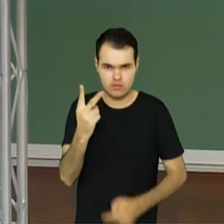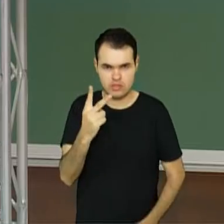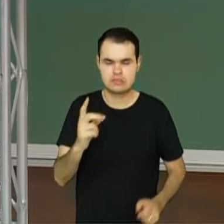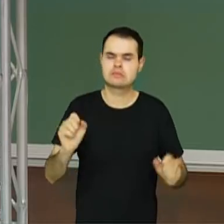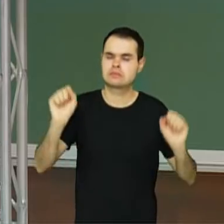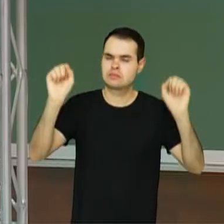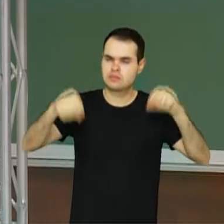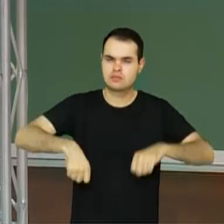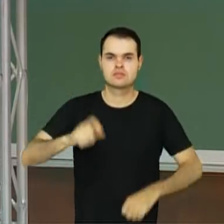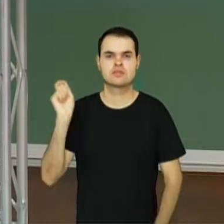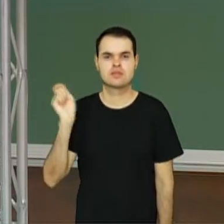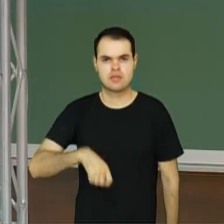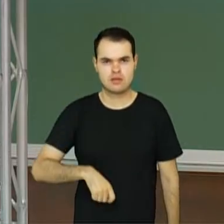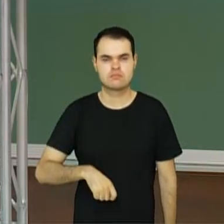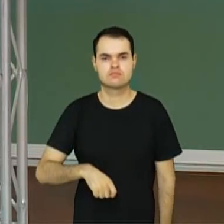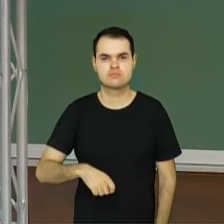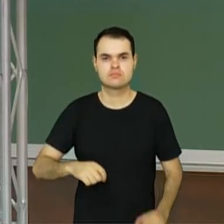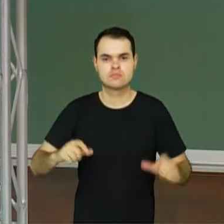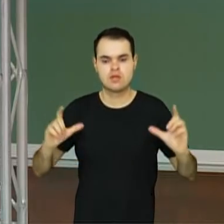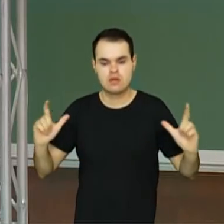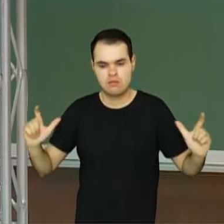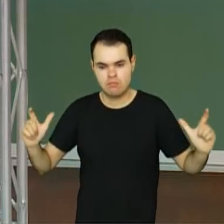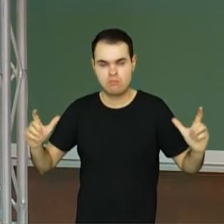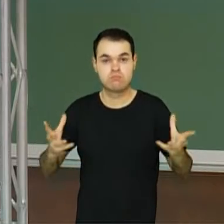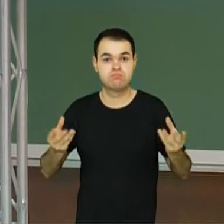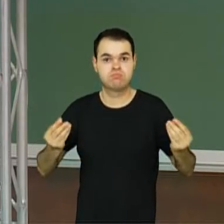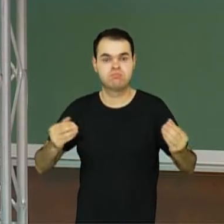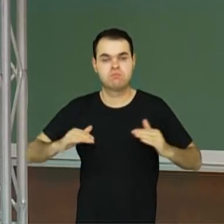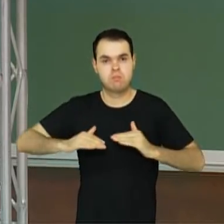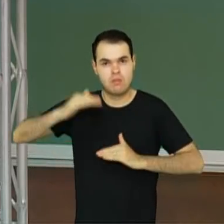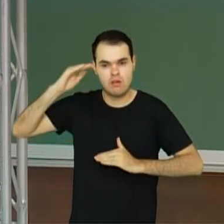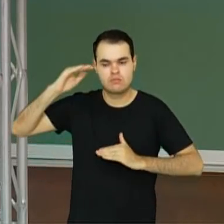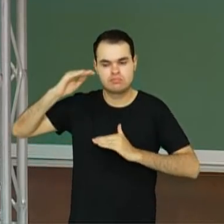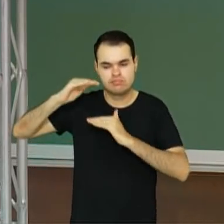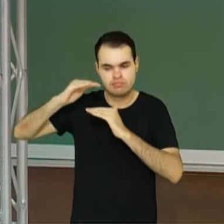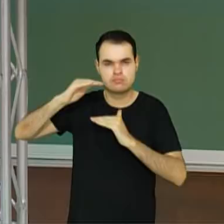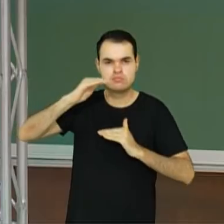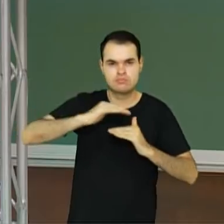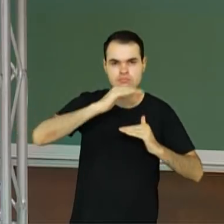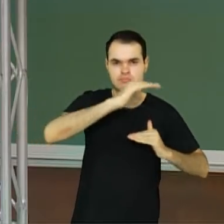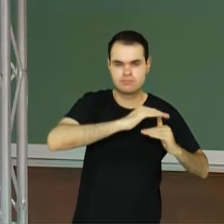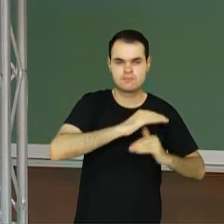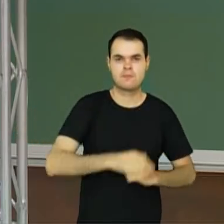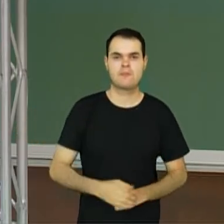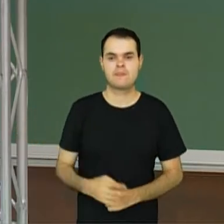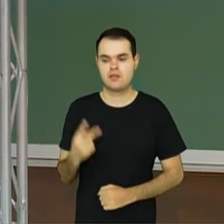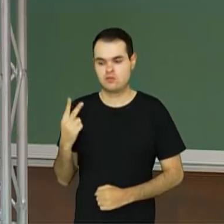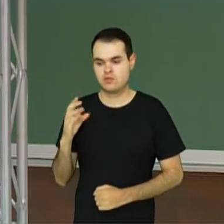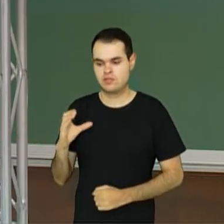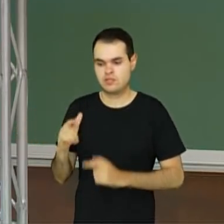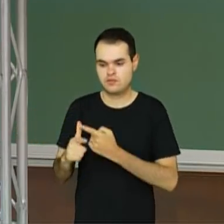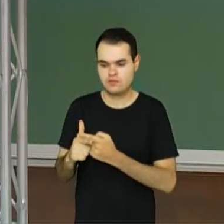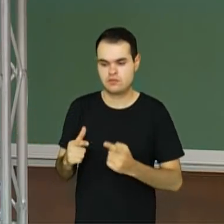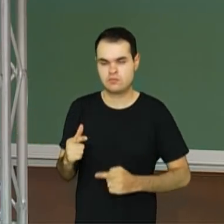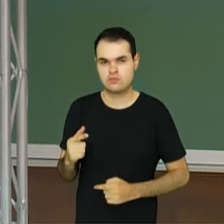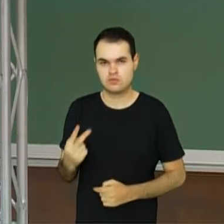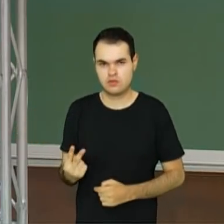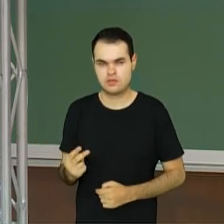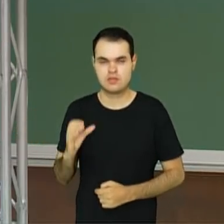vou ter equações com coeficientes menores, mas que a solução vai ser a mesma. Então você vai ter o quê? 2C dividido por 2 é